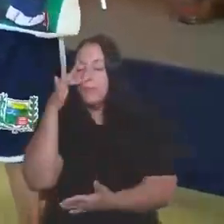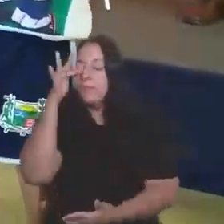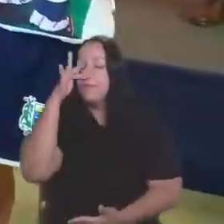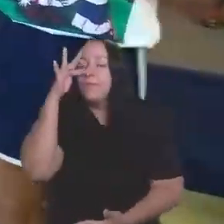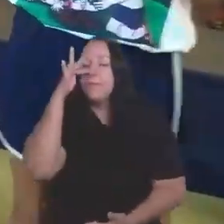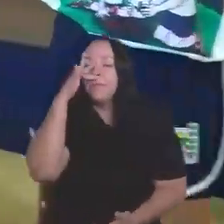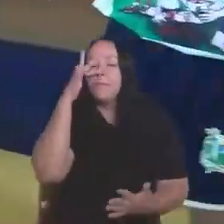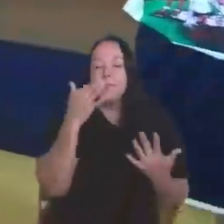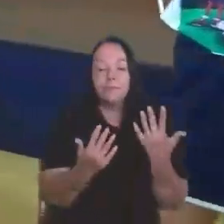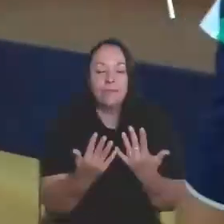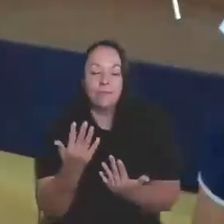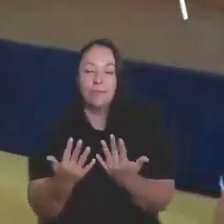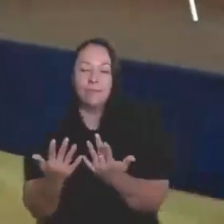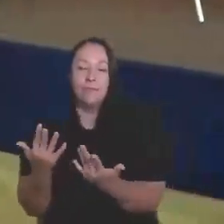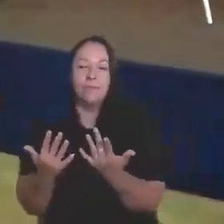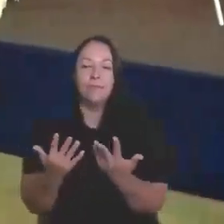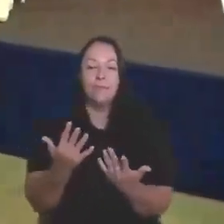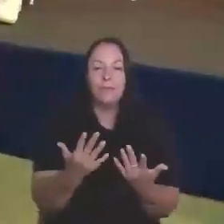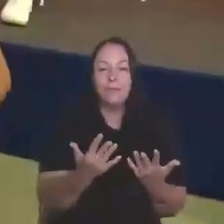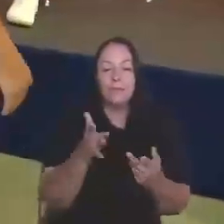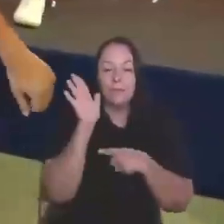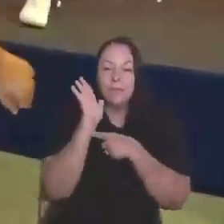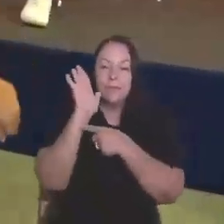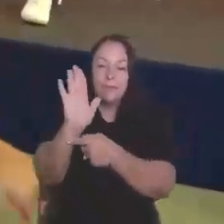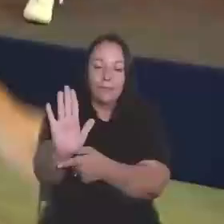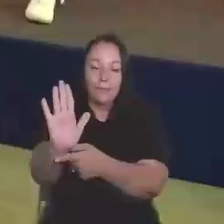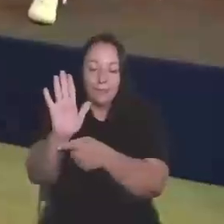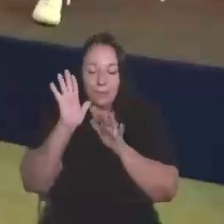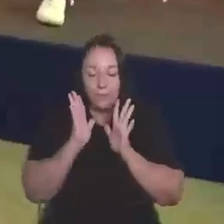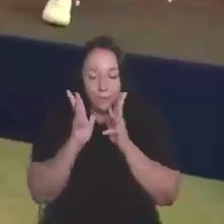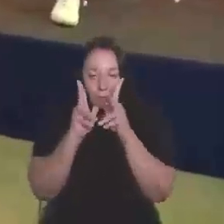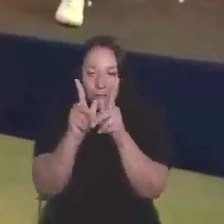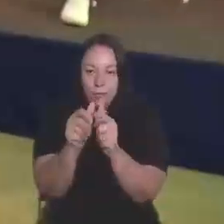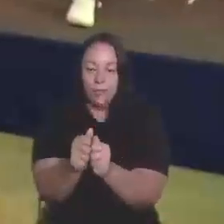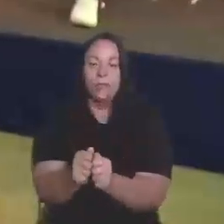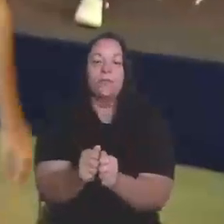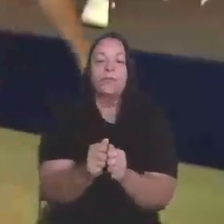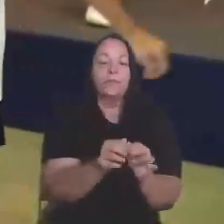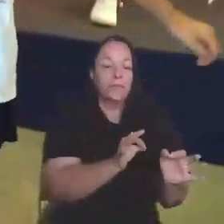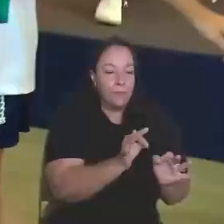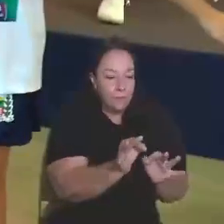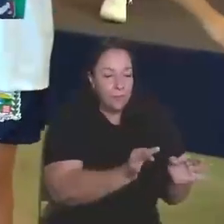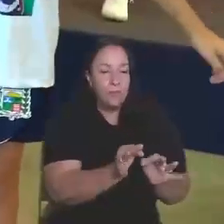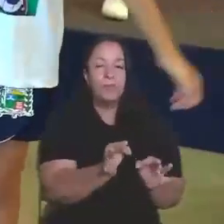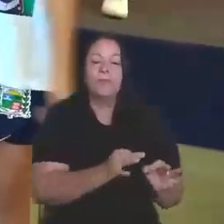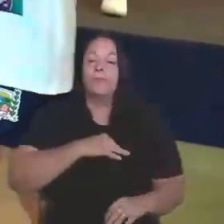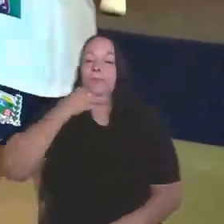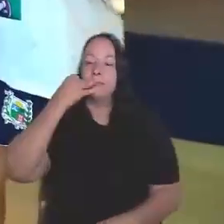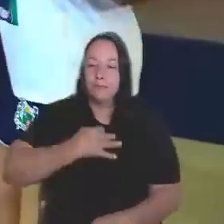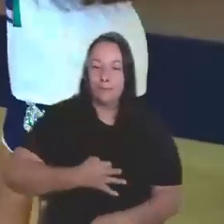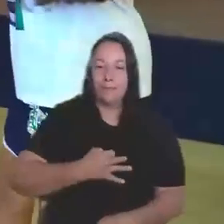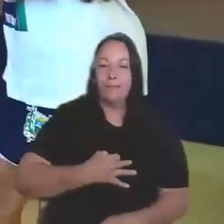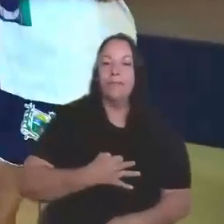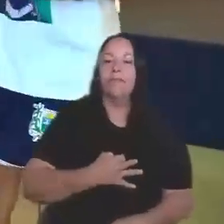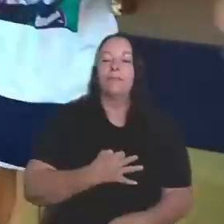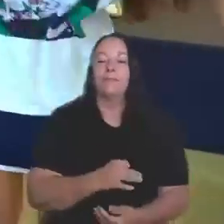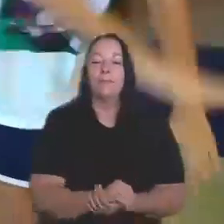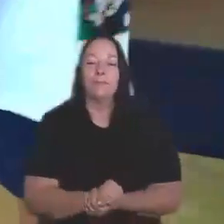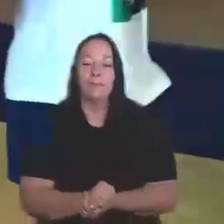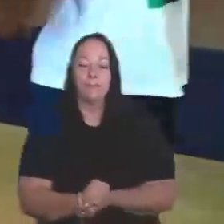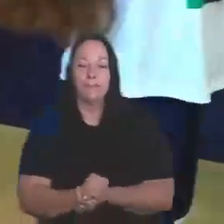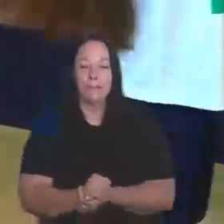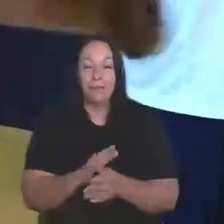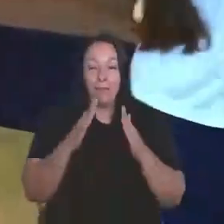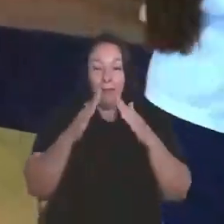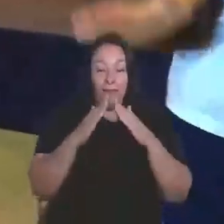florir. Com a ajuda de todos o plano vingou, a praça vazia